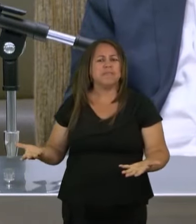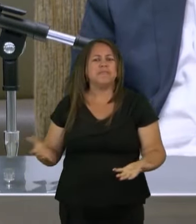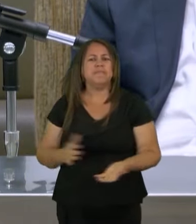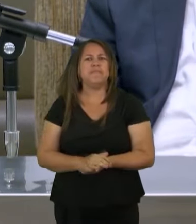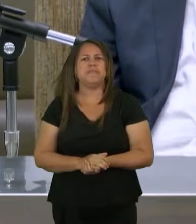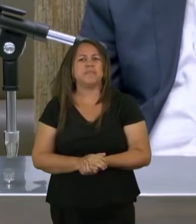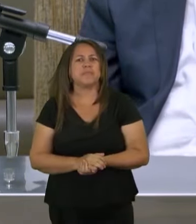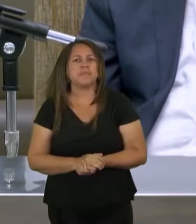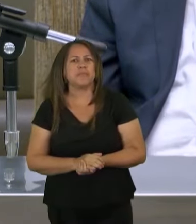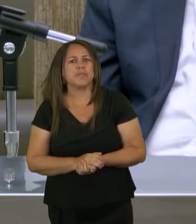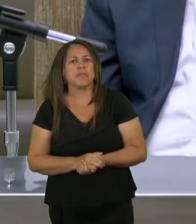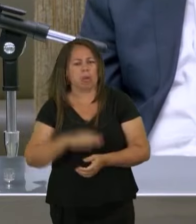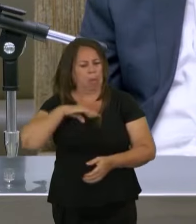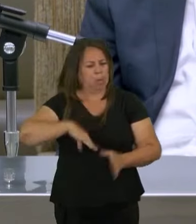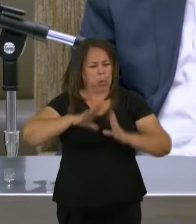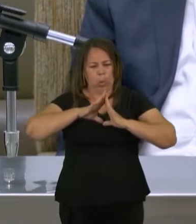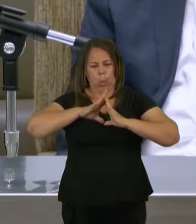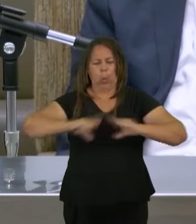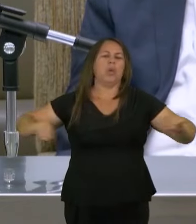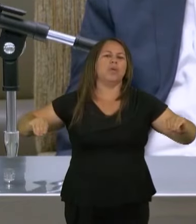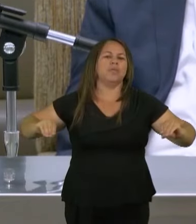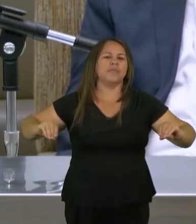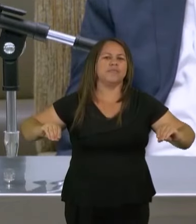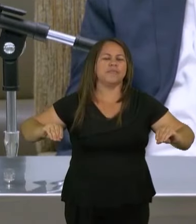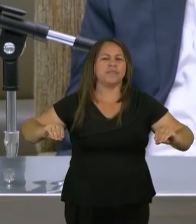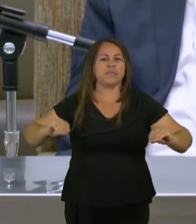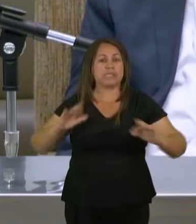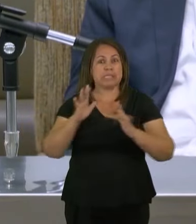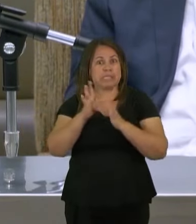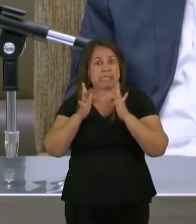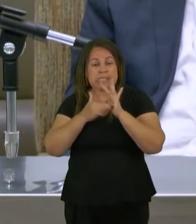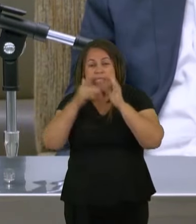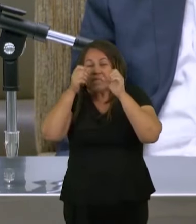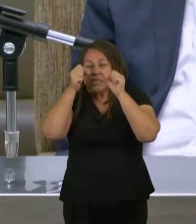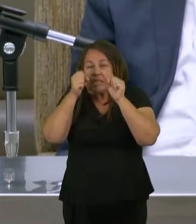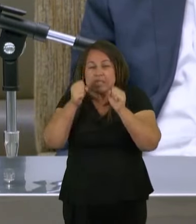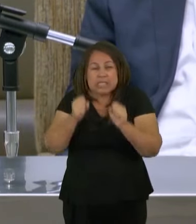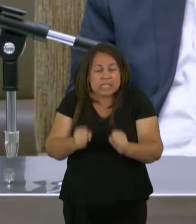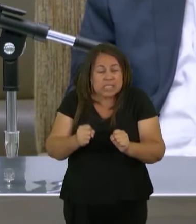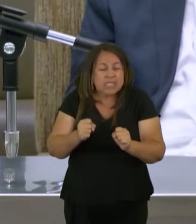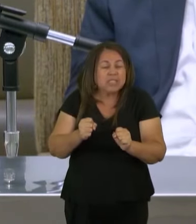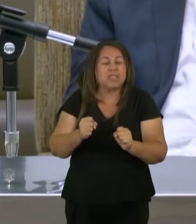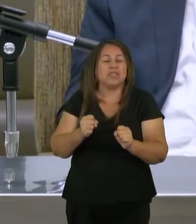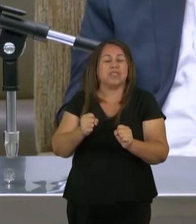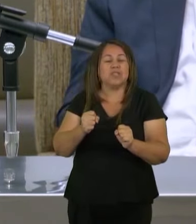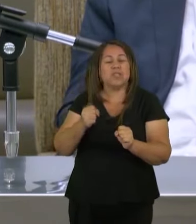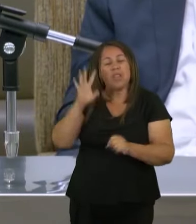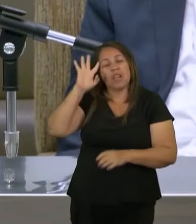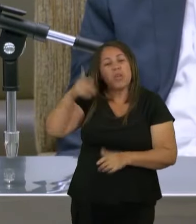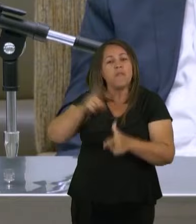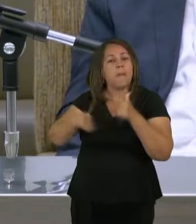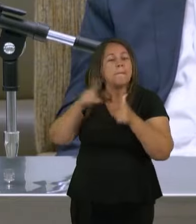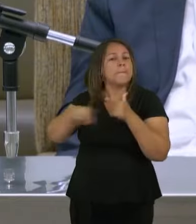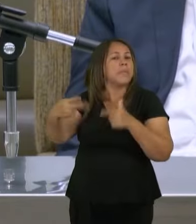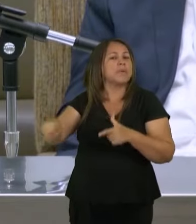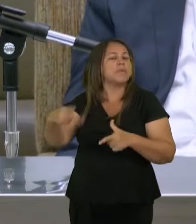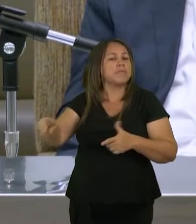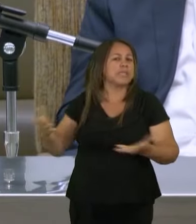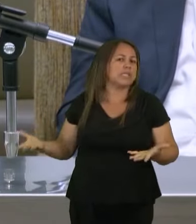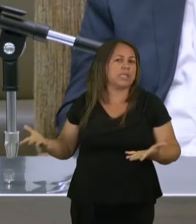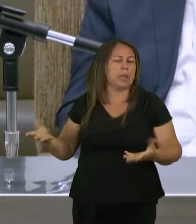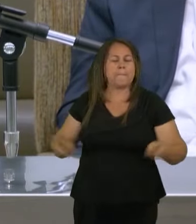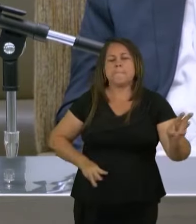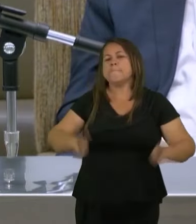Automaticamente o mal vai embora. O poder de Jesus foi na fonte do problema daquela mulher.